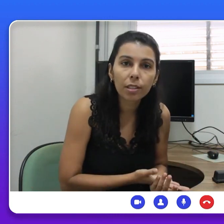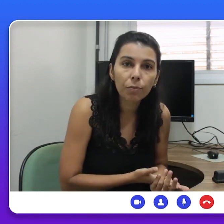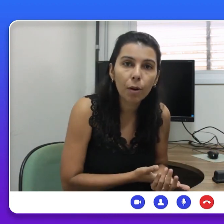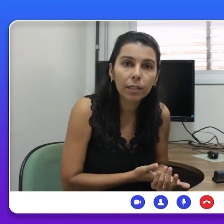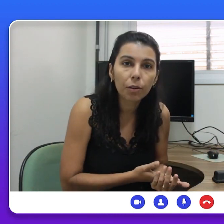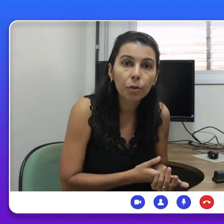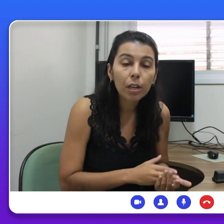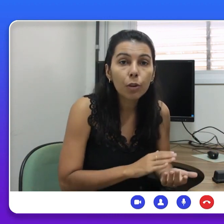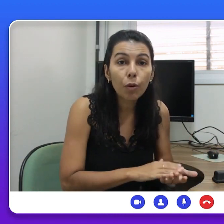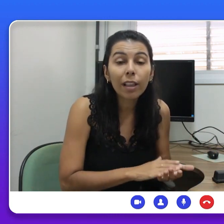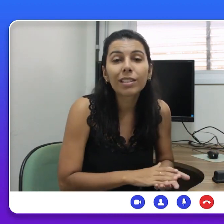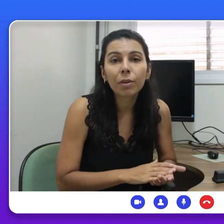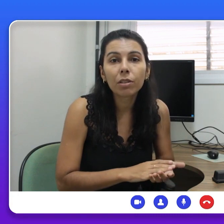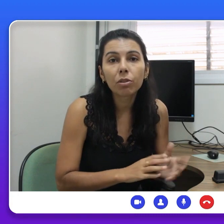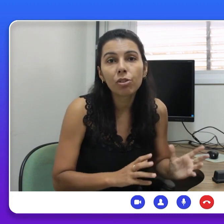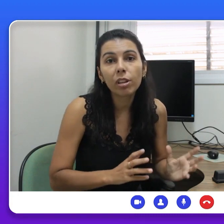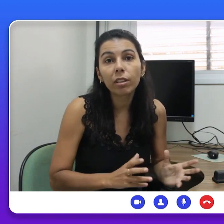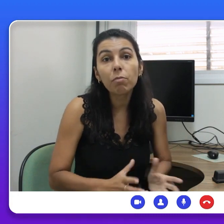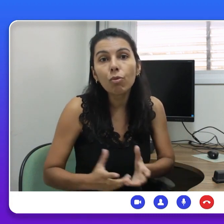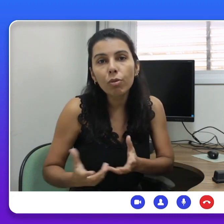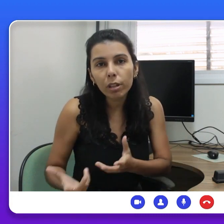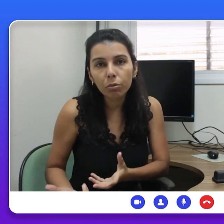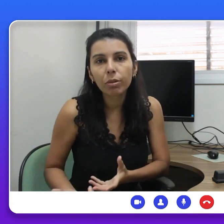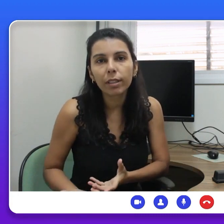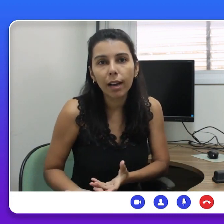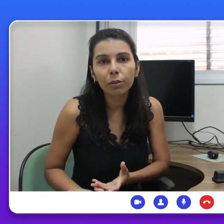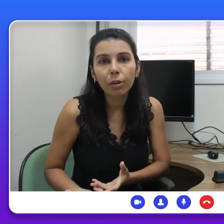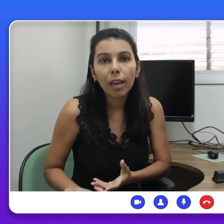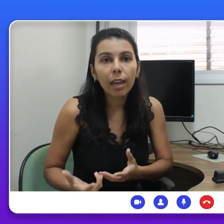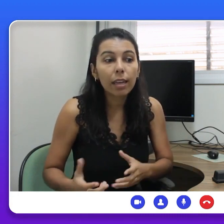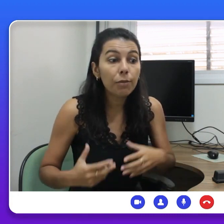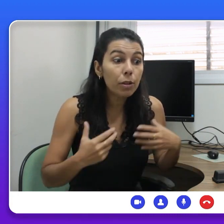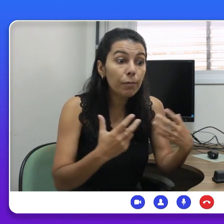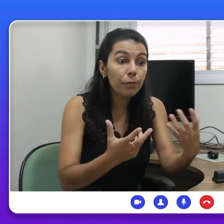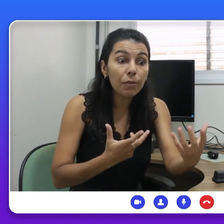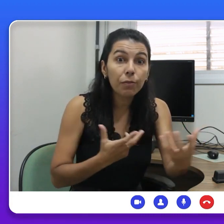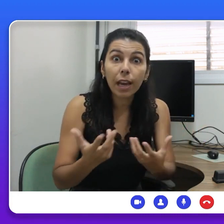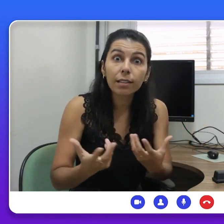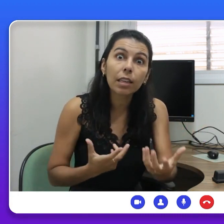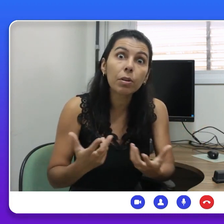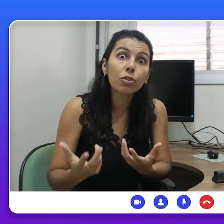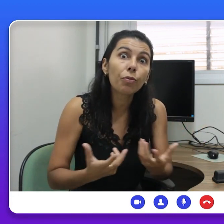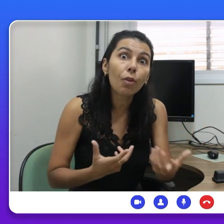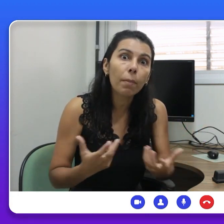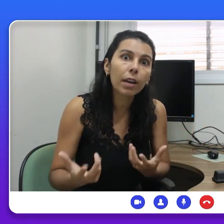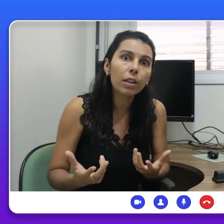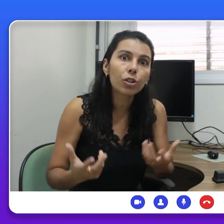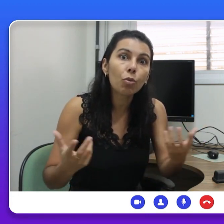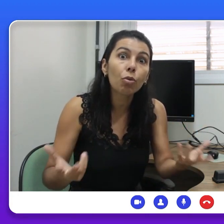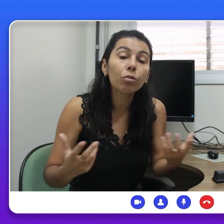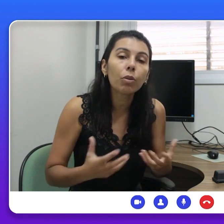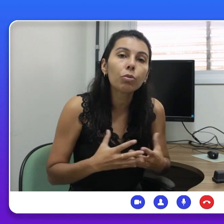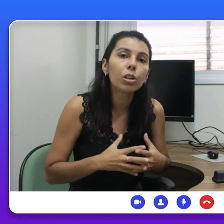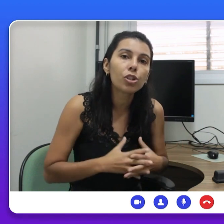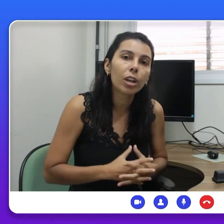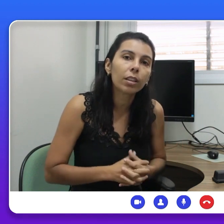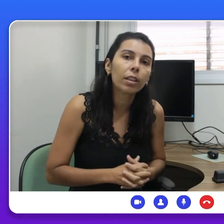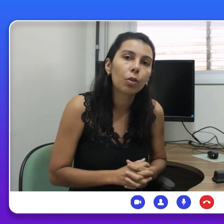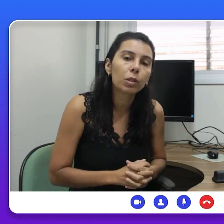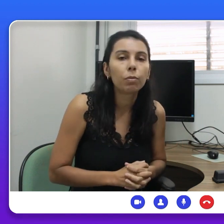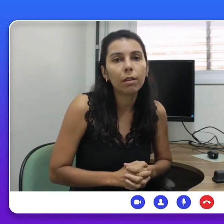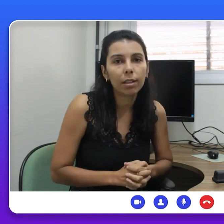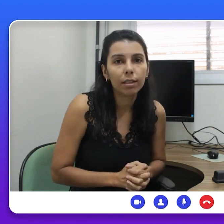de desinformação. E com relação a isso, a gente tem que ter muito cuidado e verificar sempre de forma crítica o conteúdo que